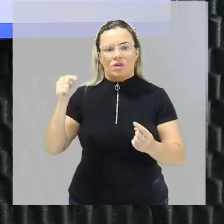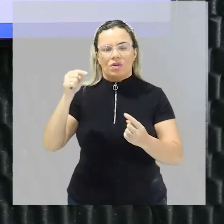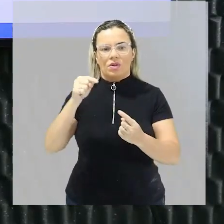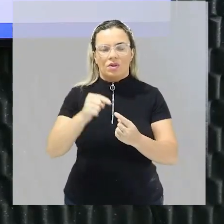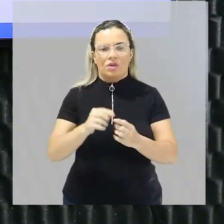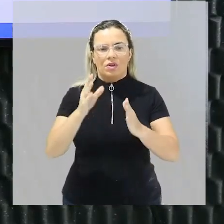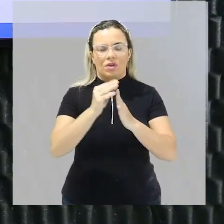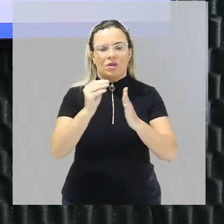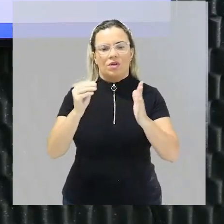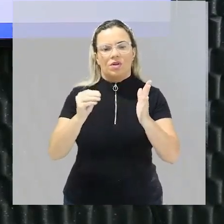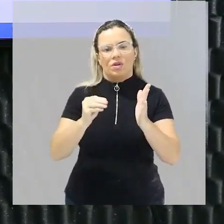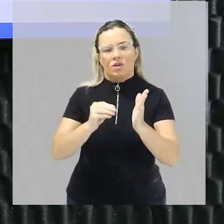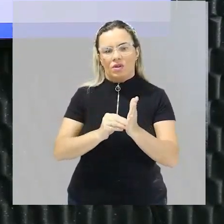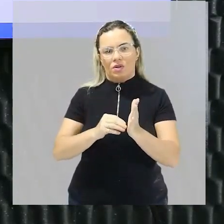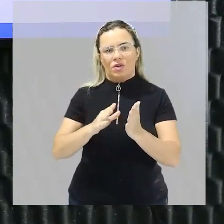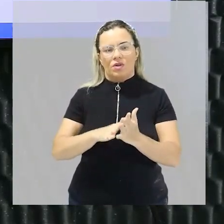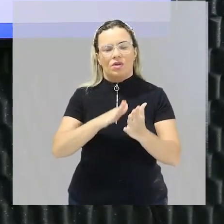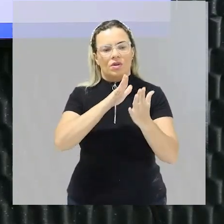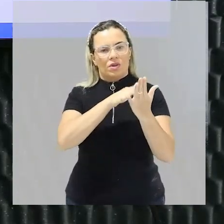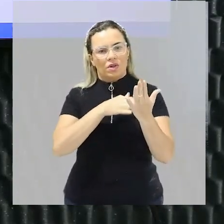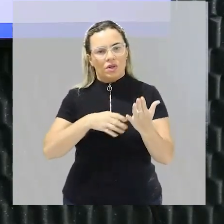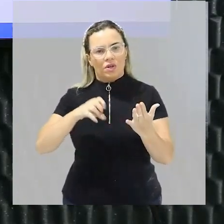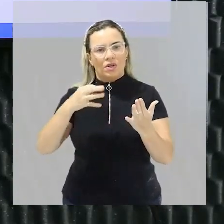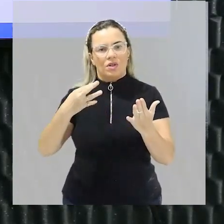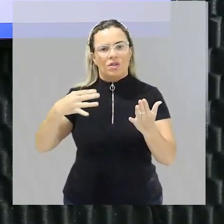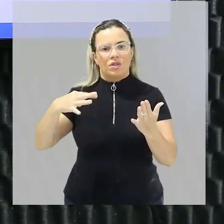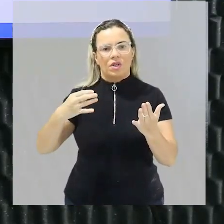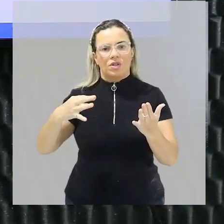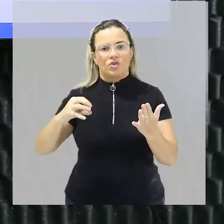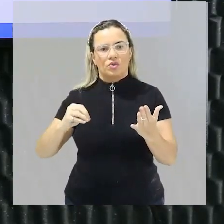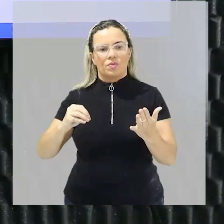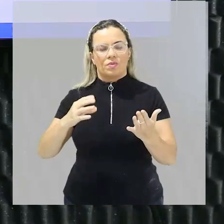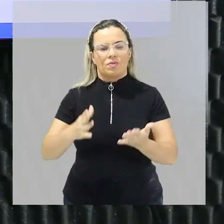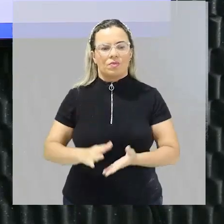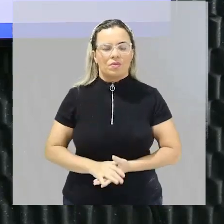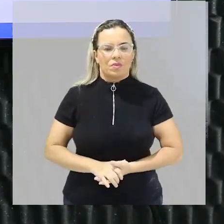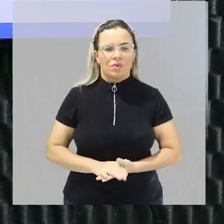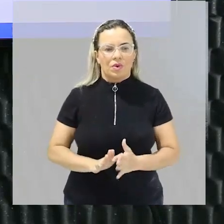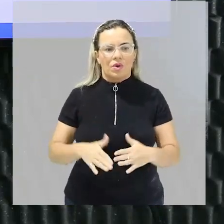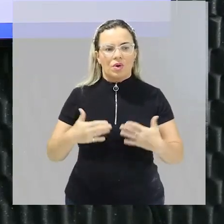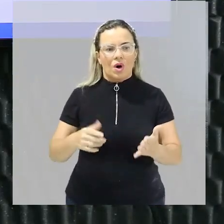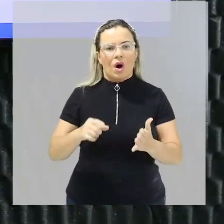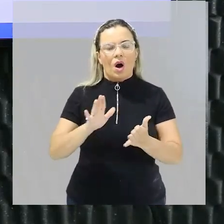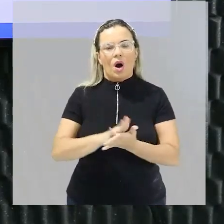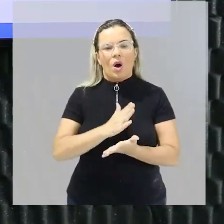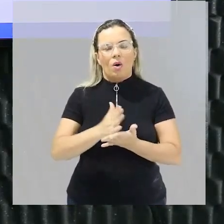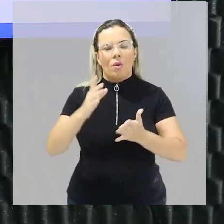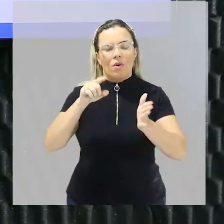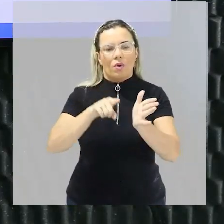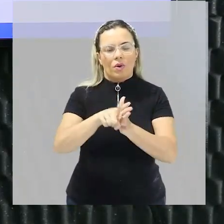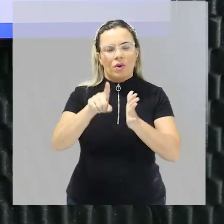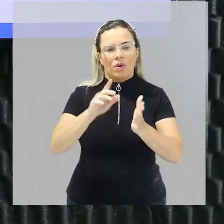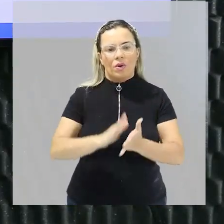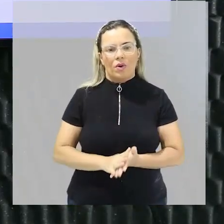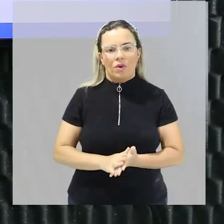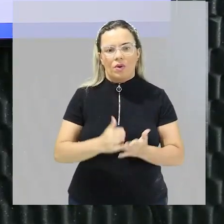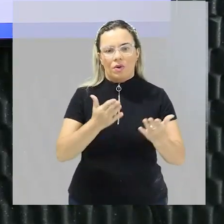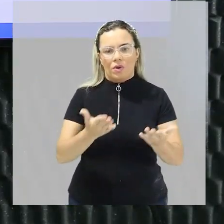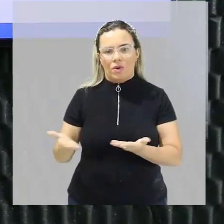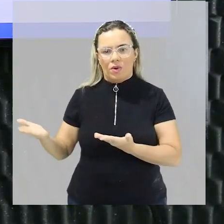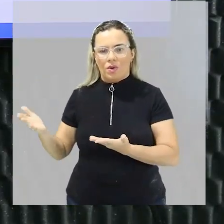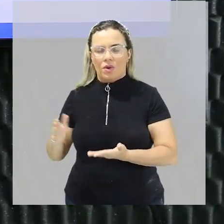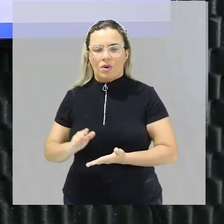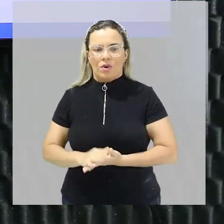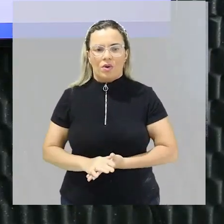conteúdo necessariamente estético, ok? Bom, nós temos algumas questões aqui para que a passagem da